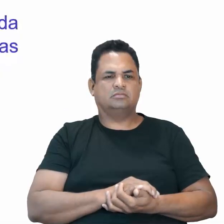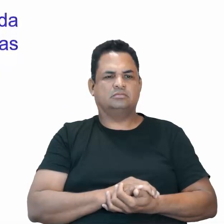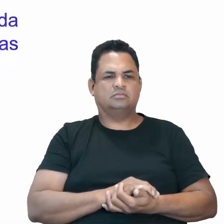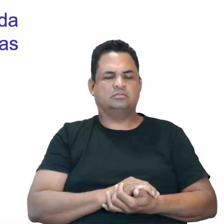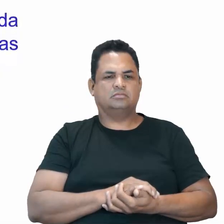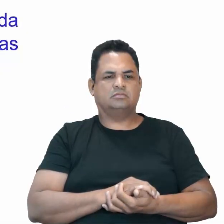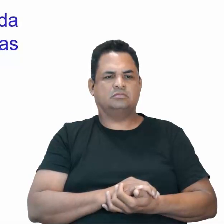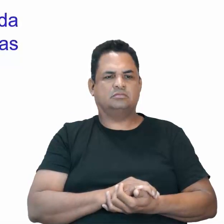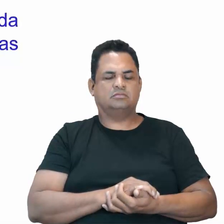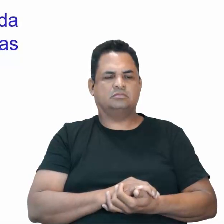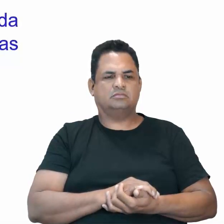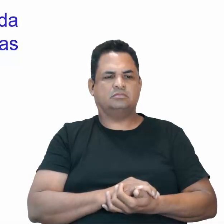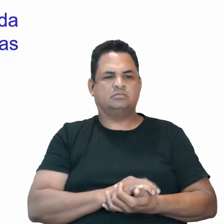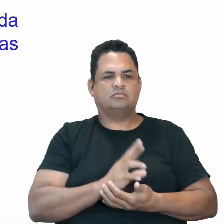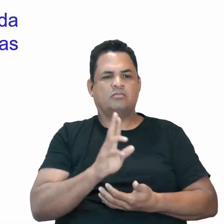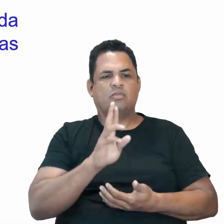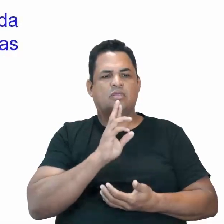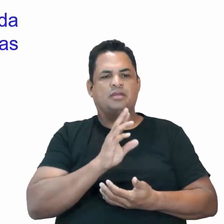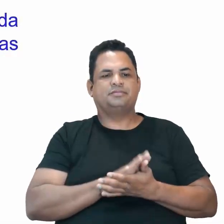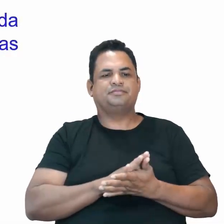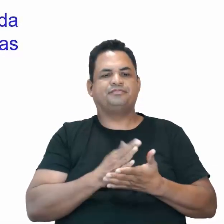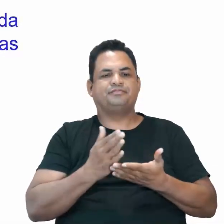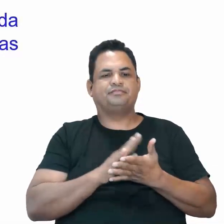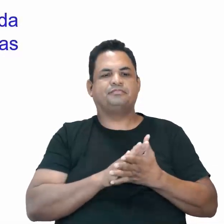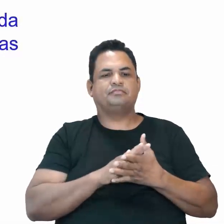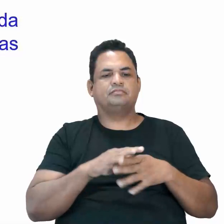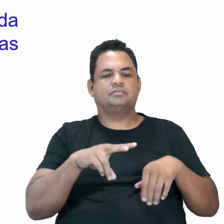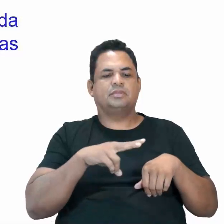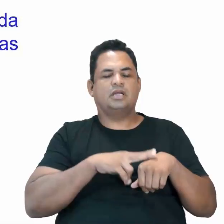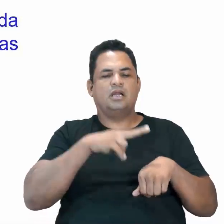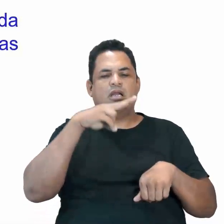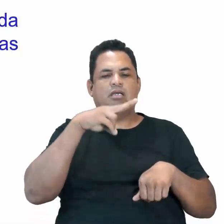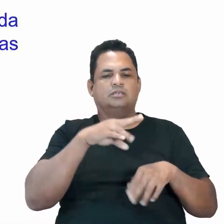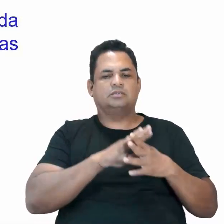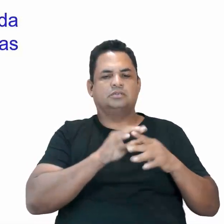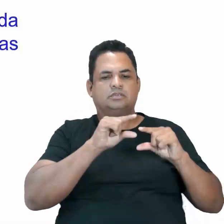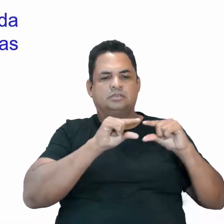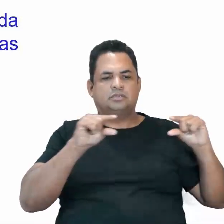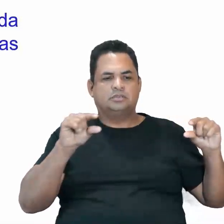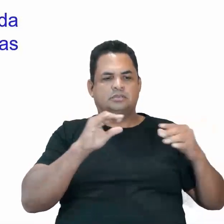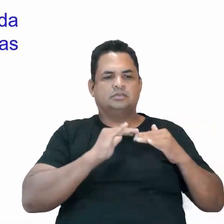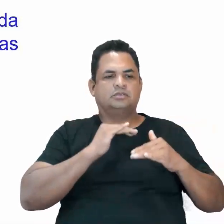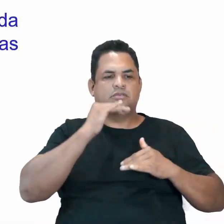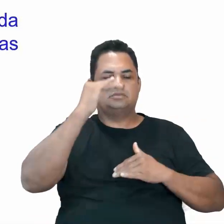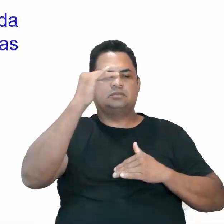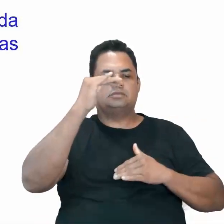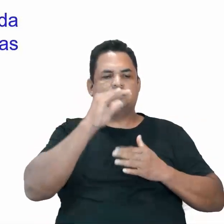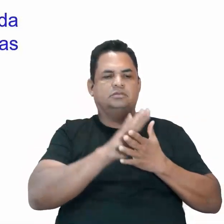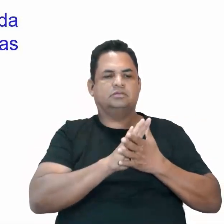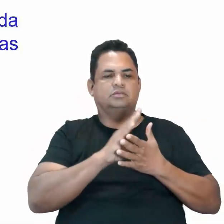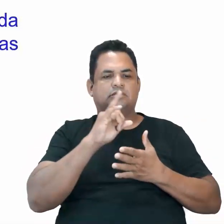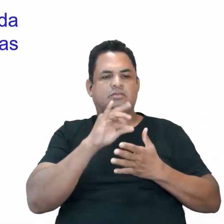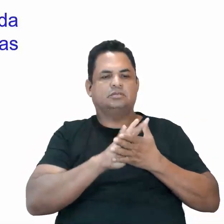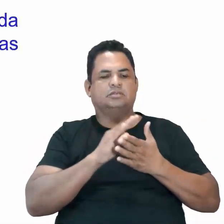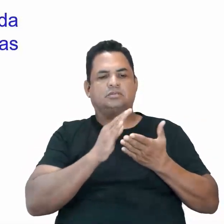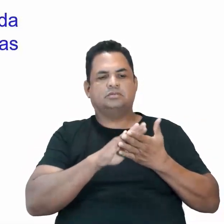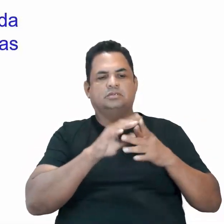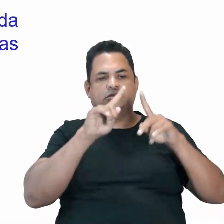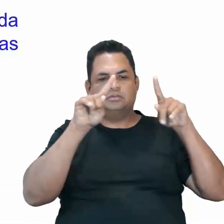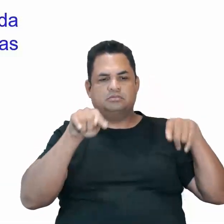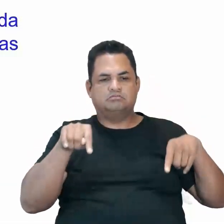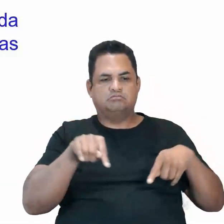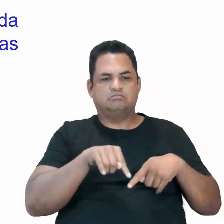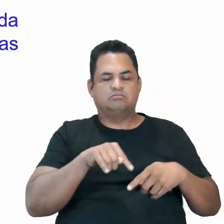nós temos o seguinte, que a resposta é, como a barra de vidro está acima da seda na tabela, que acabamos de mostrar,